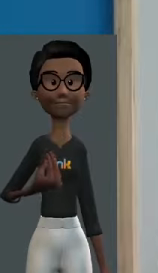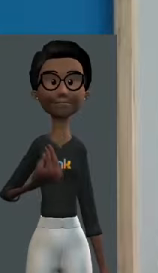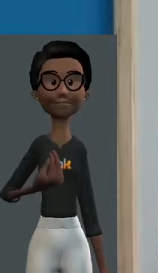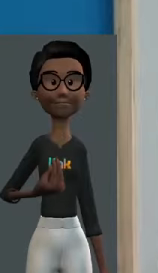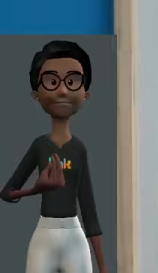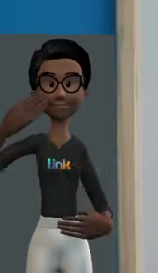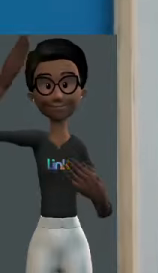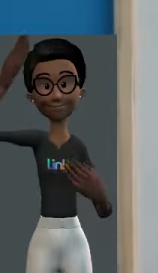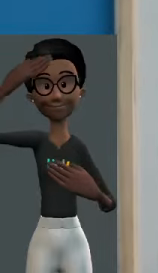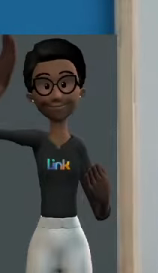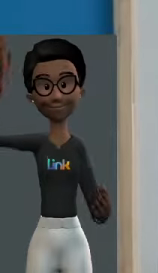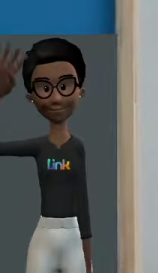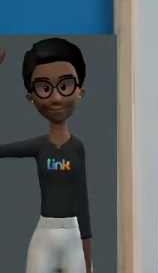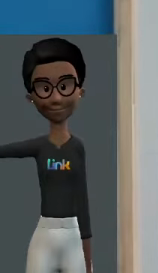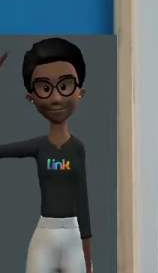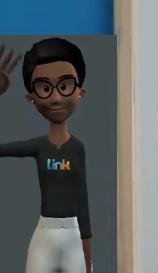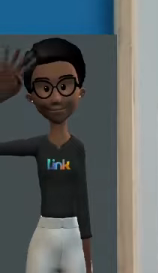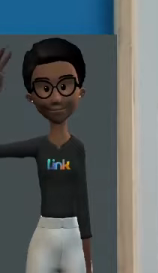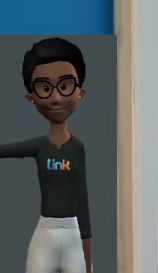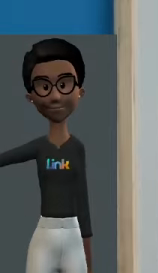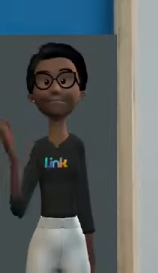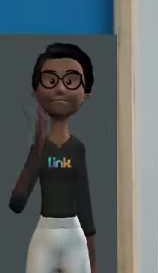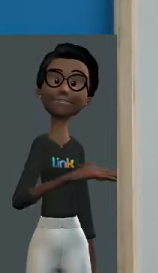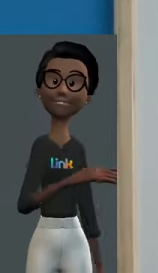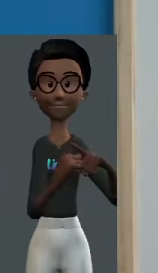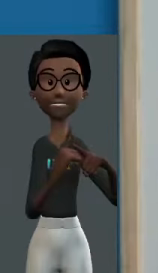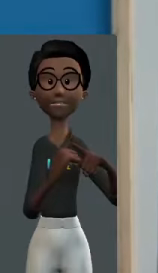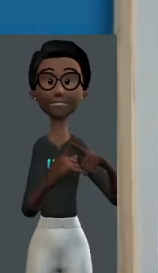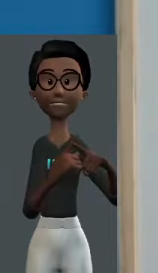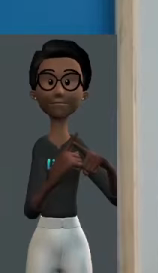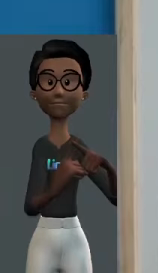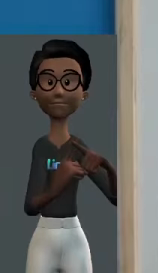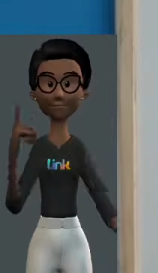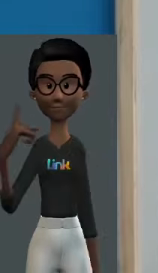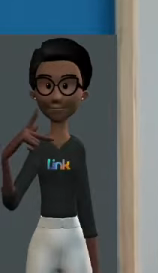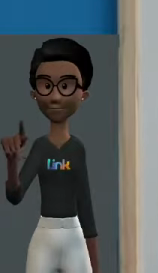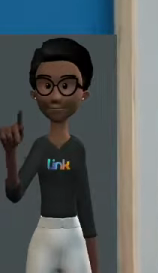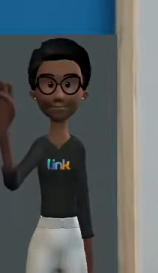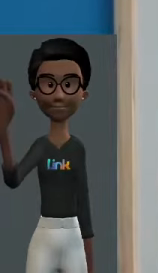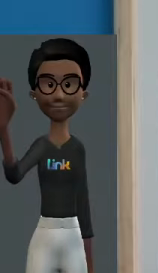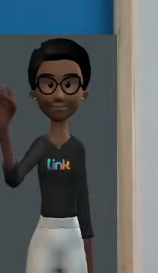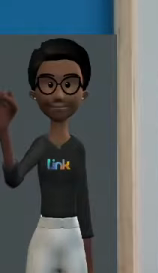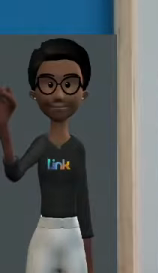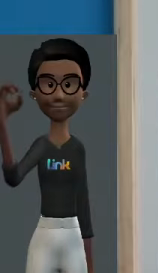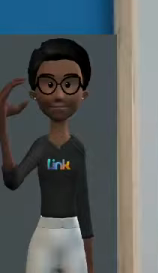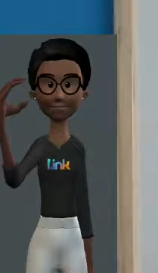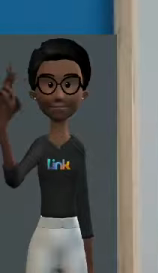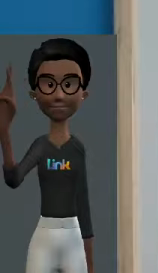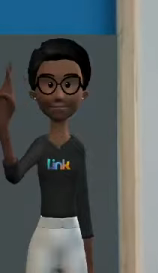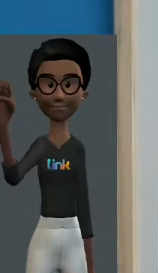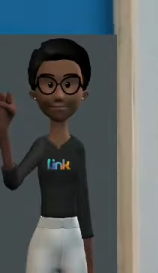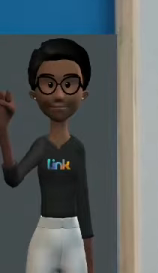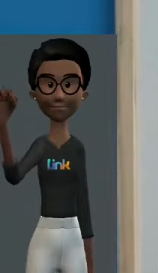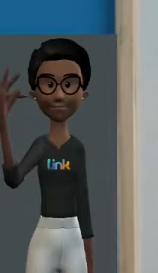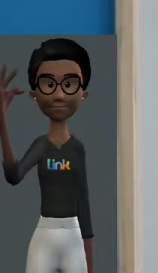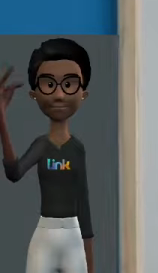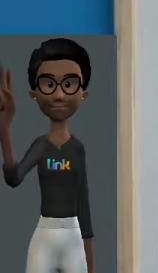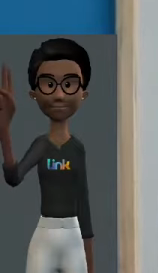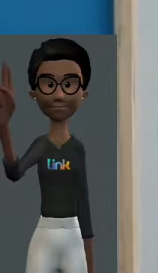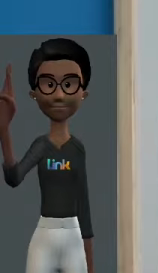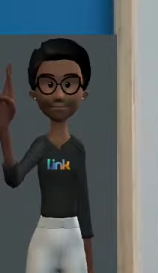sobre Sócrates, porém deixei alguns links falando um pouco na descrição. Então, se você tem curiosidade, acesse lá